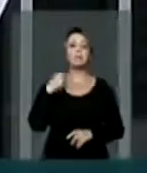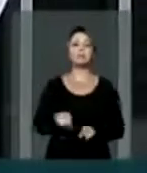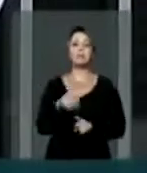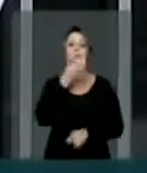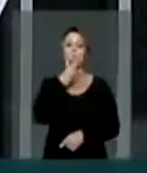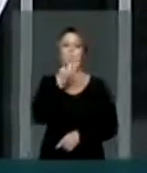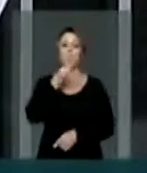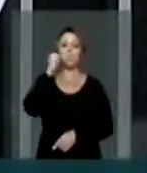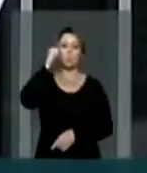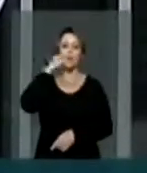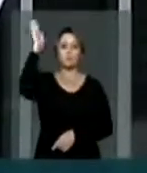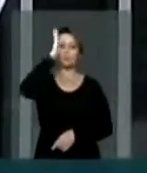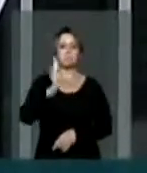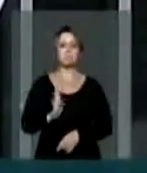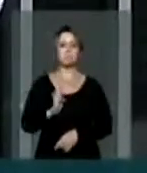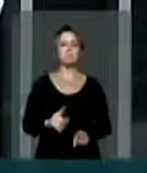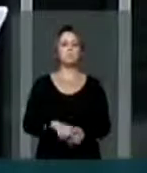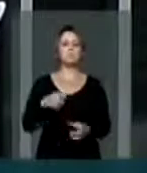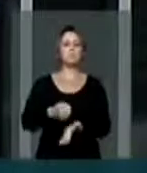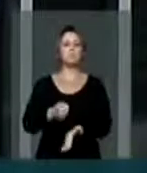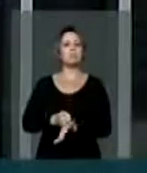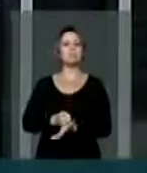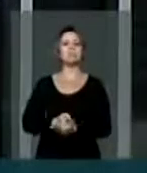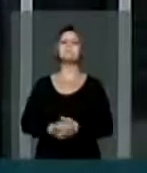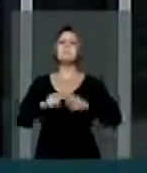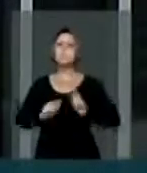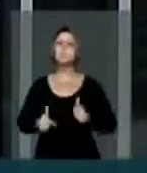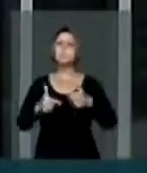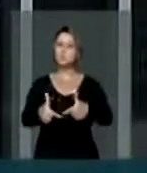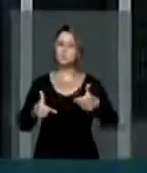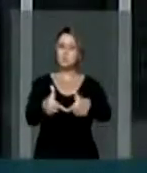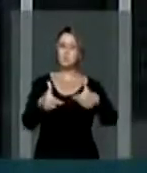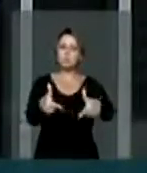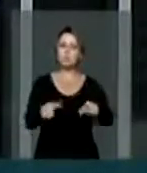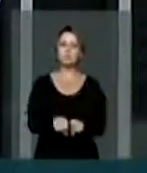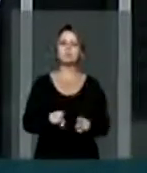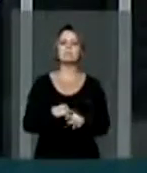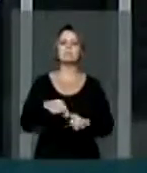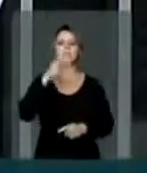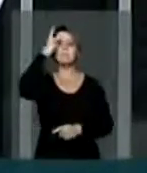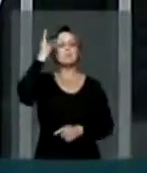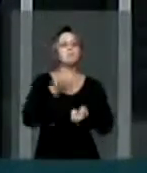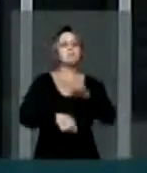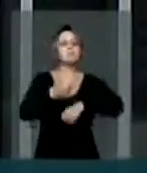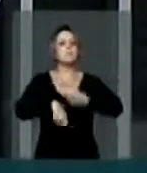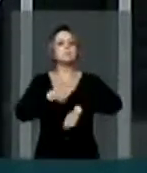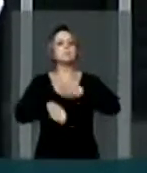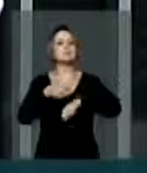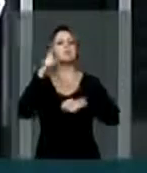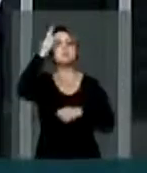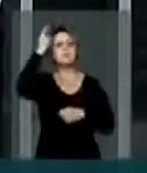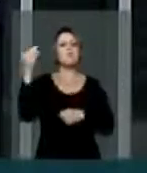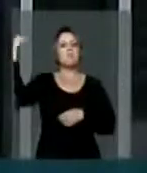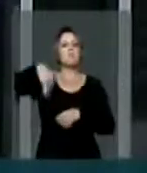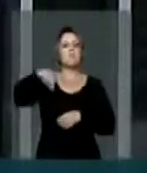brasileiros, mais uma vez em tudo isso podemos ver uma ação ativista em prol do mega empreendimento do turismo